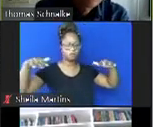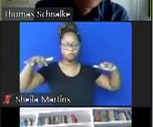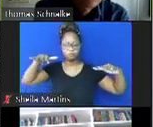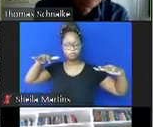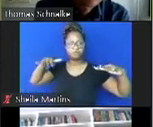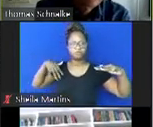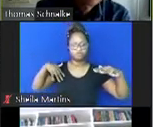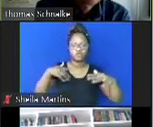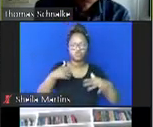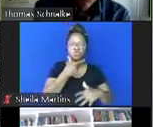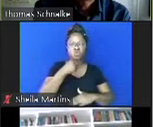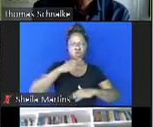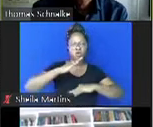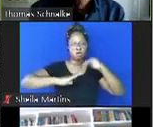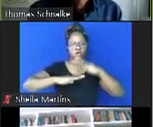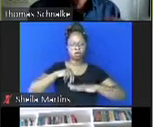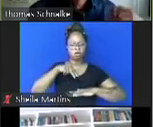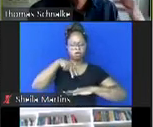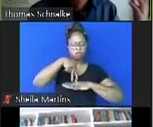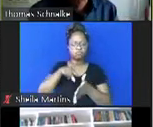ilustração. Mas, a partir daí,